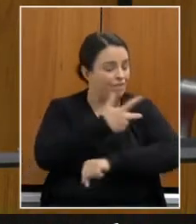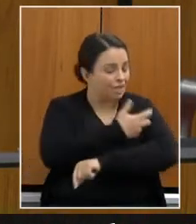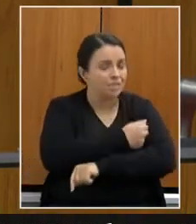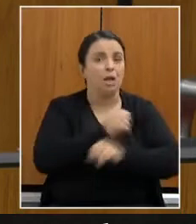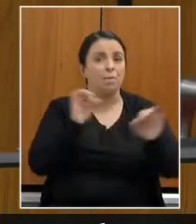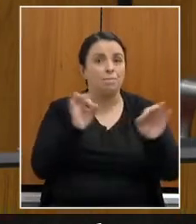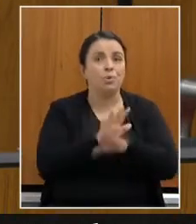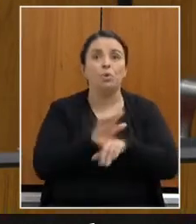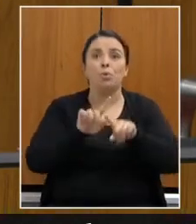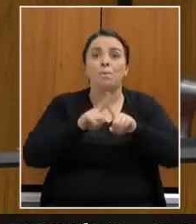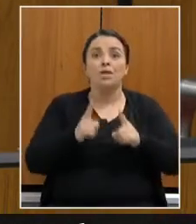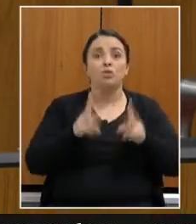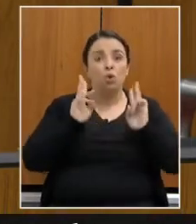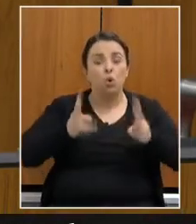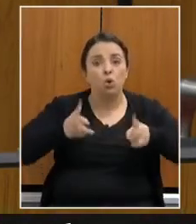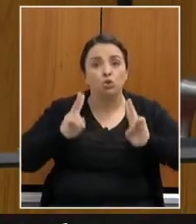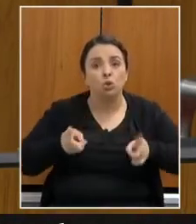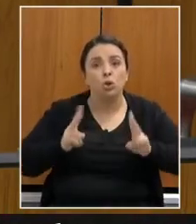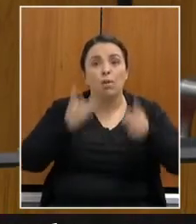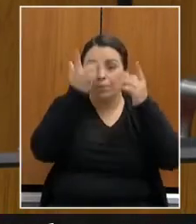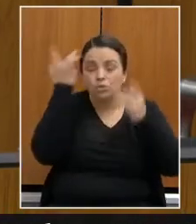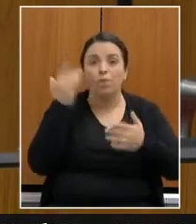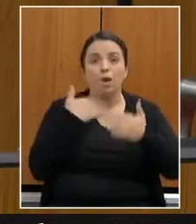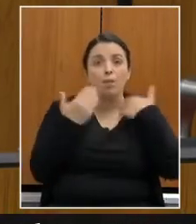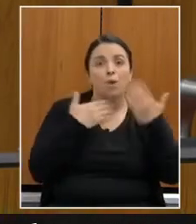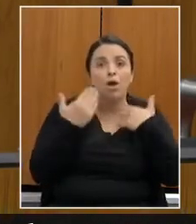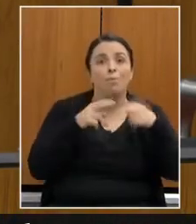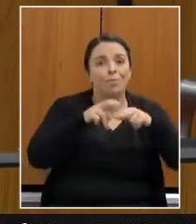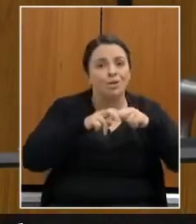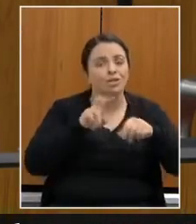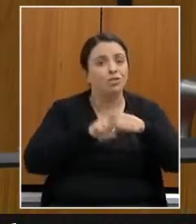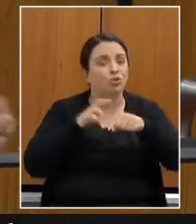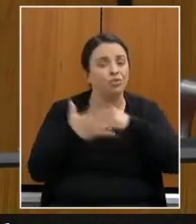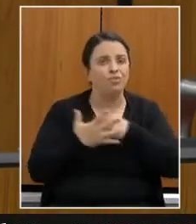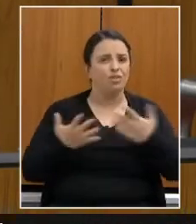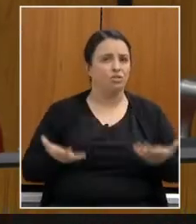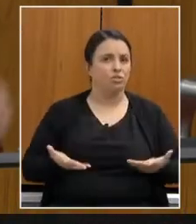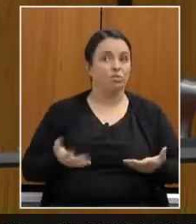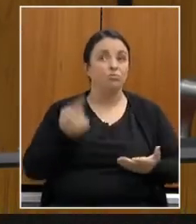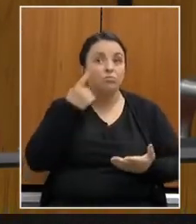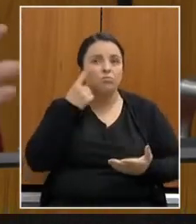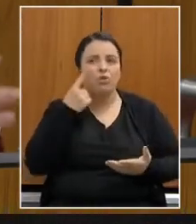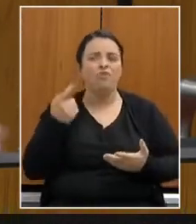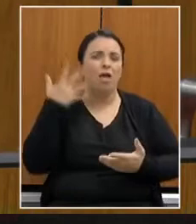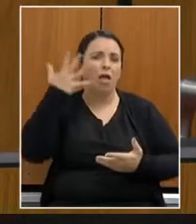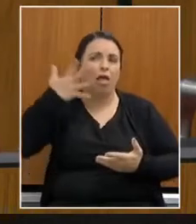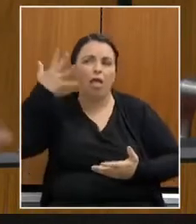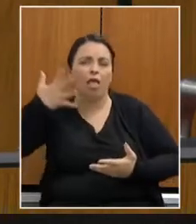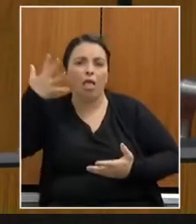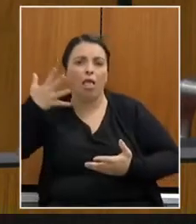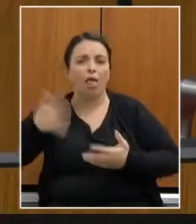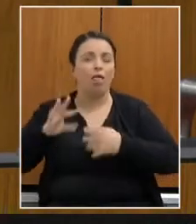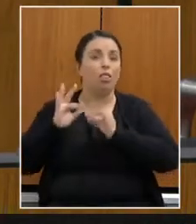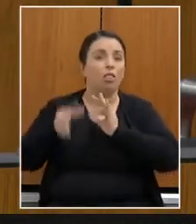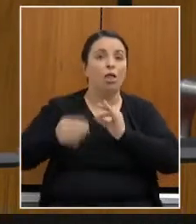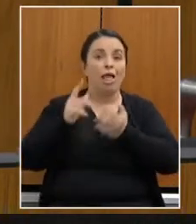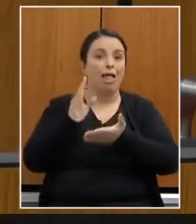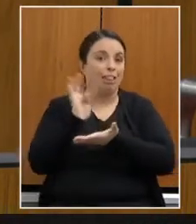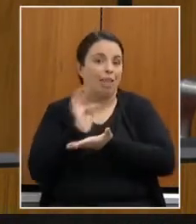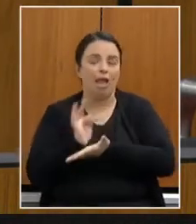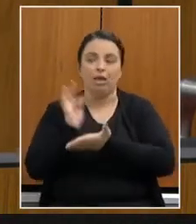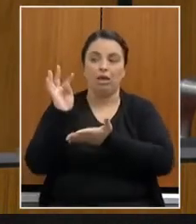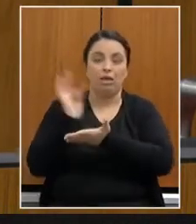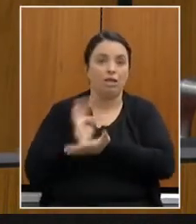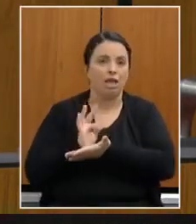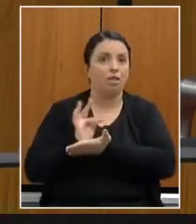por uma opção política eu ouvi muito falar em técnica presidente muito técnico é uma atuação técnica é atuação técnica nós estamos